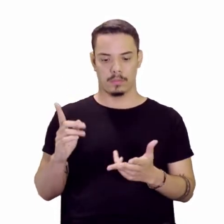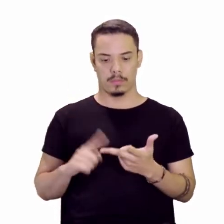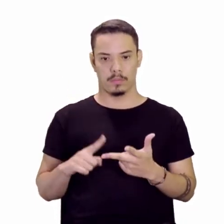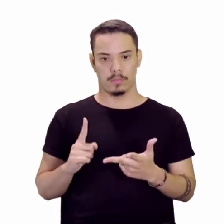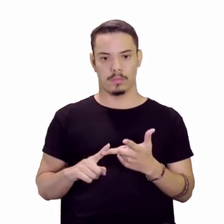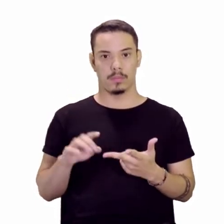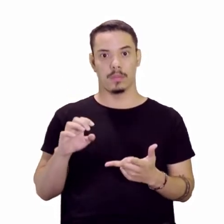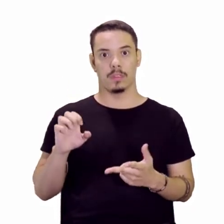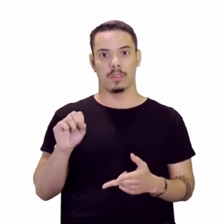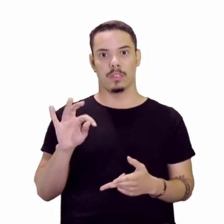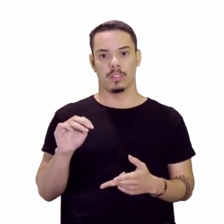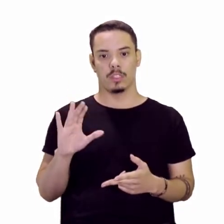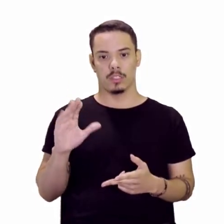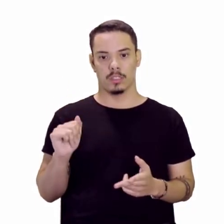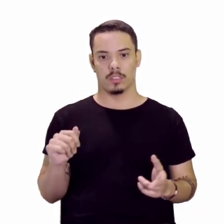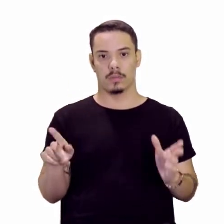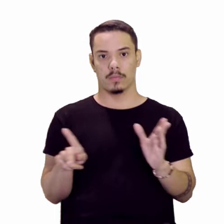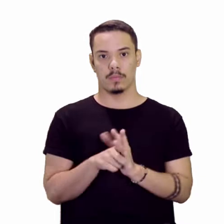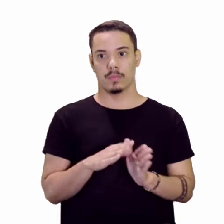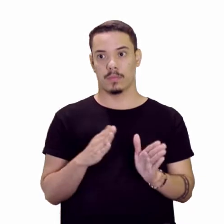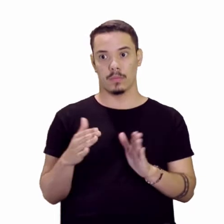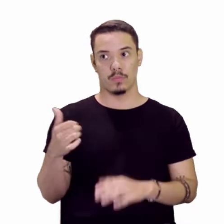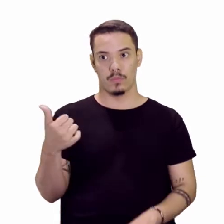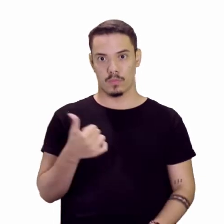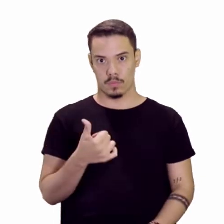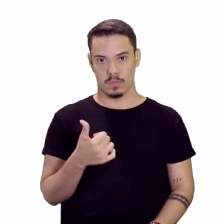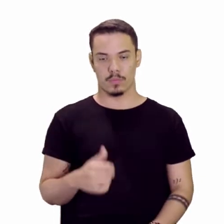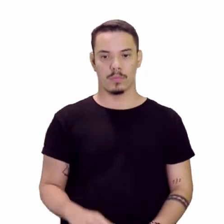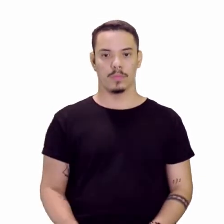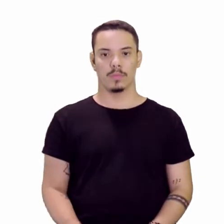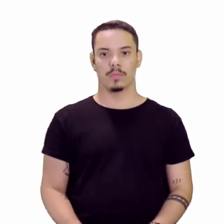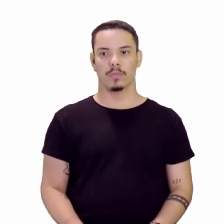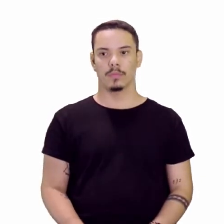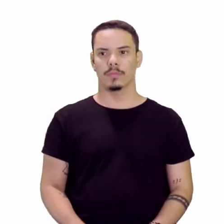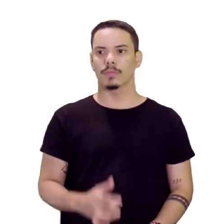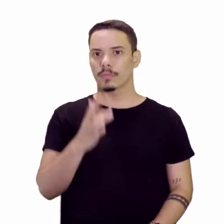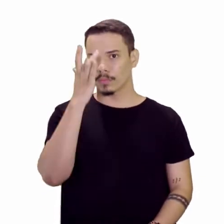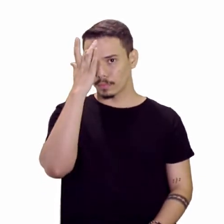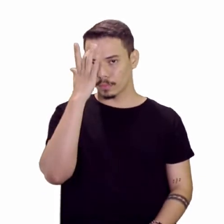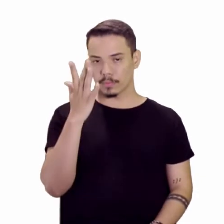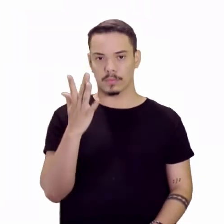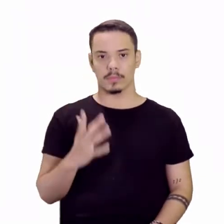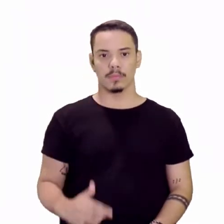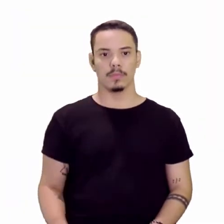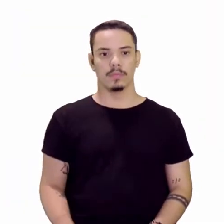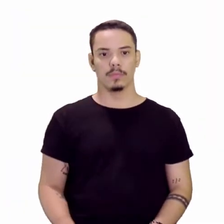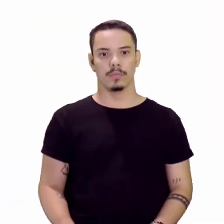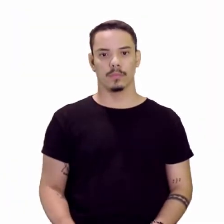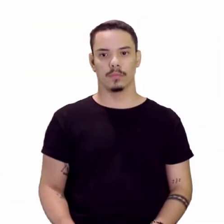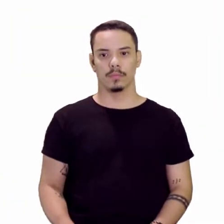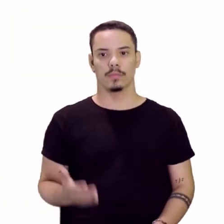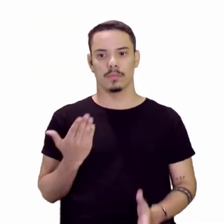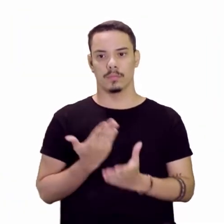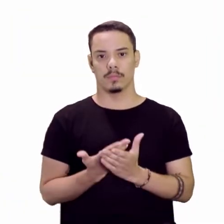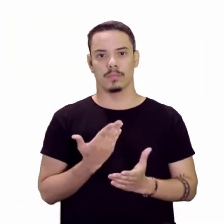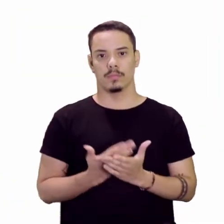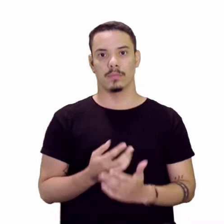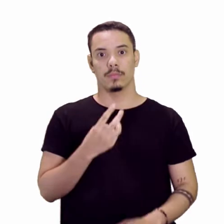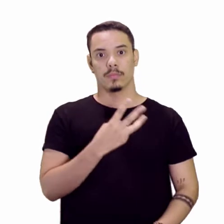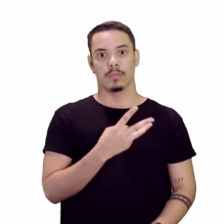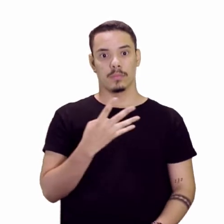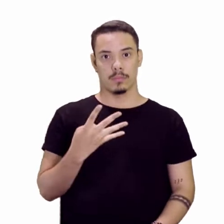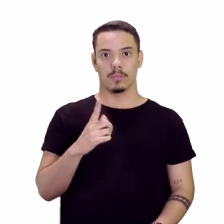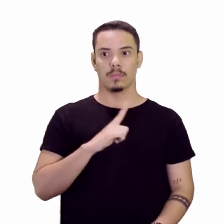também estática dos fluidos, parte 1. Vai ficar bem fácil isso. Isso, então aqui, olha só, lá da aula 34 a gente